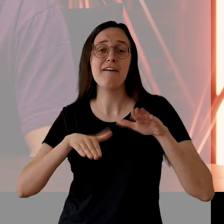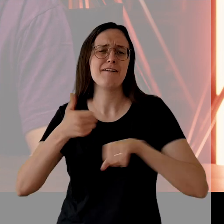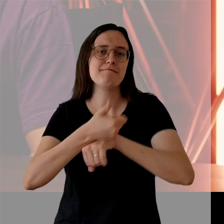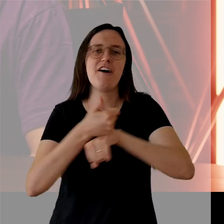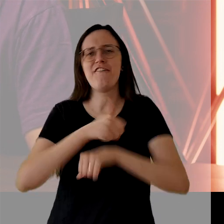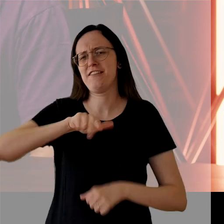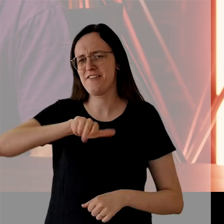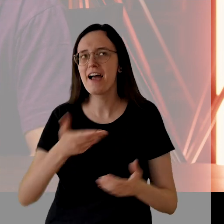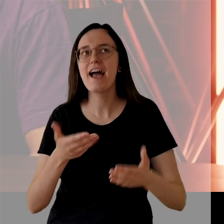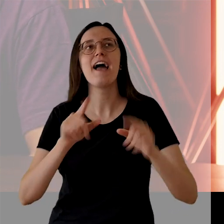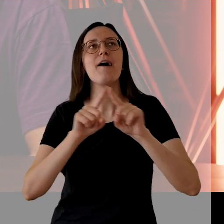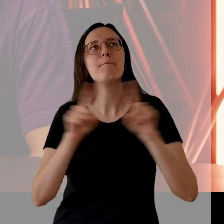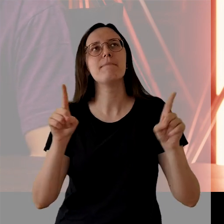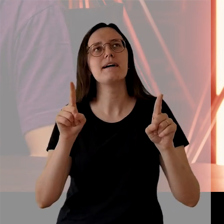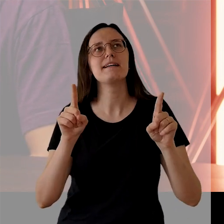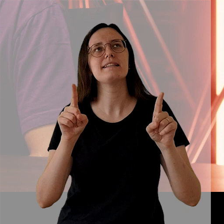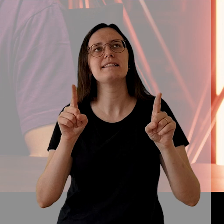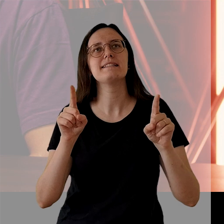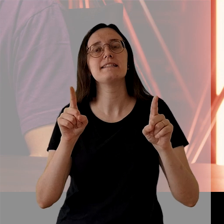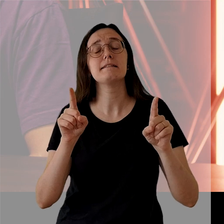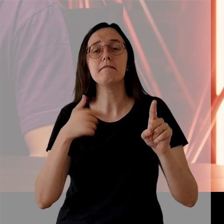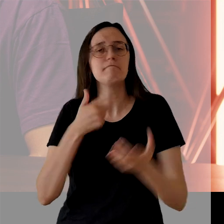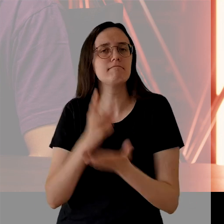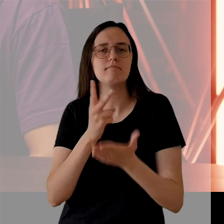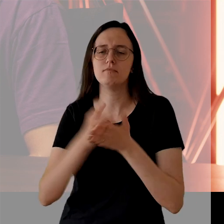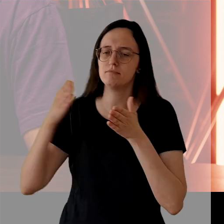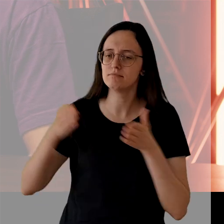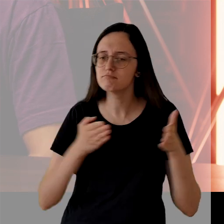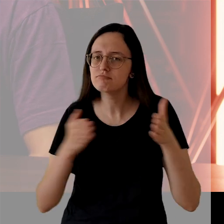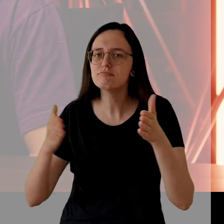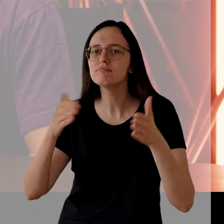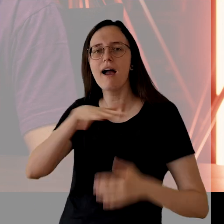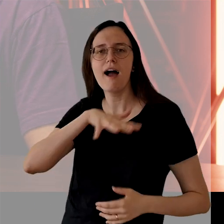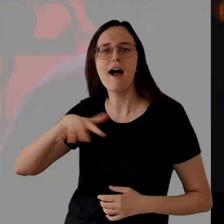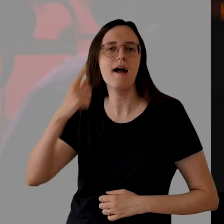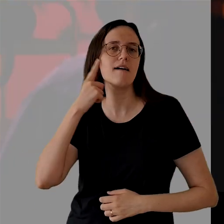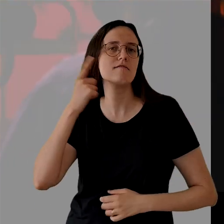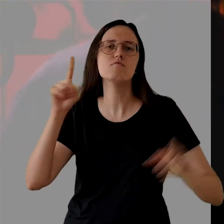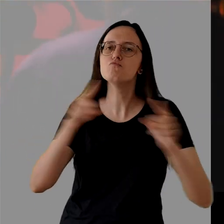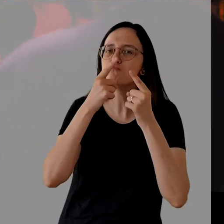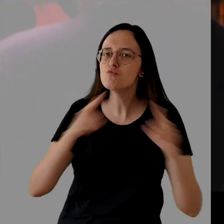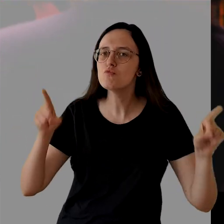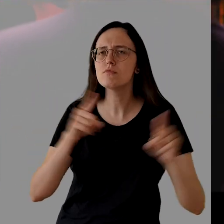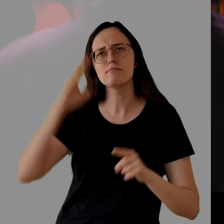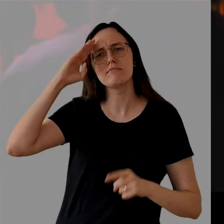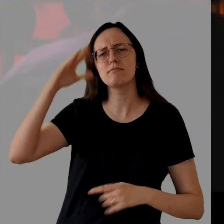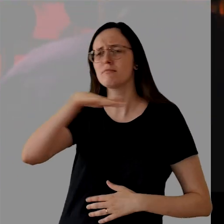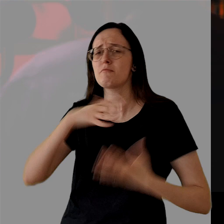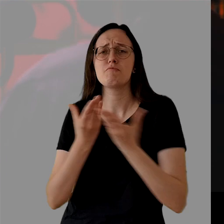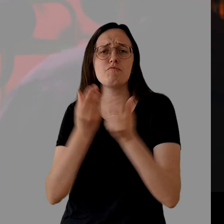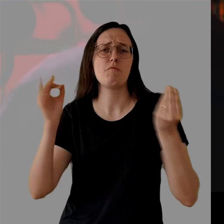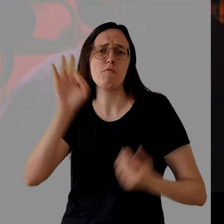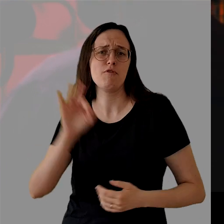hoje, mas sempre tentei essa caminhada na música, como 99% dos profissionais de áudio para cinema